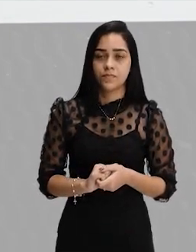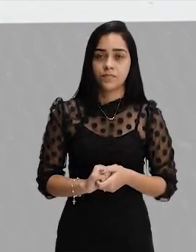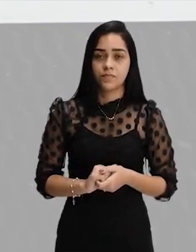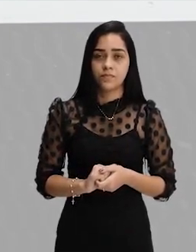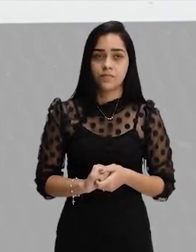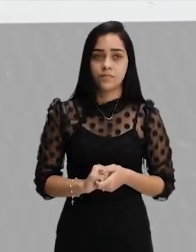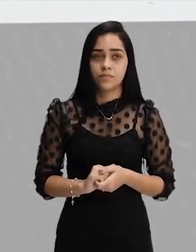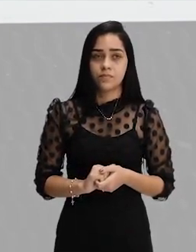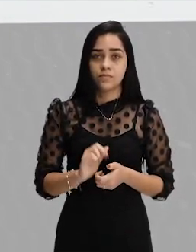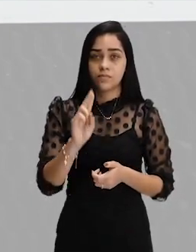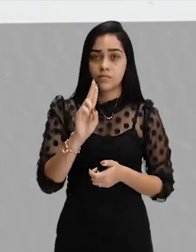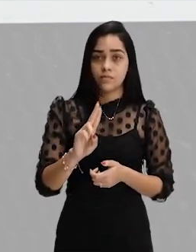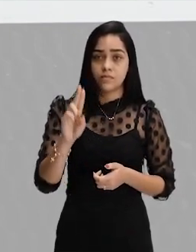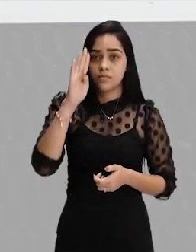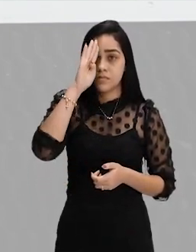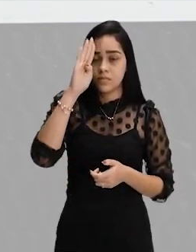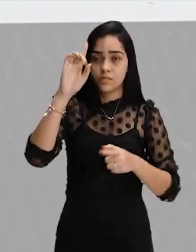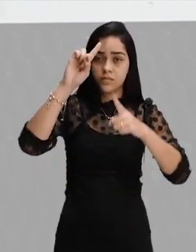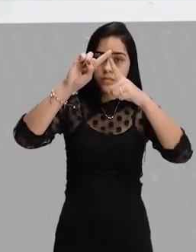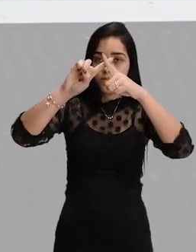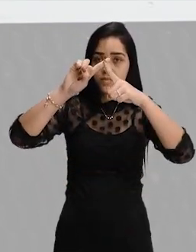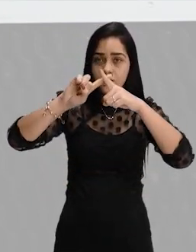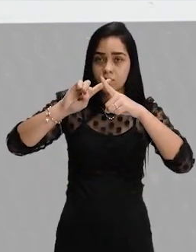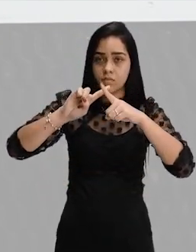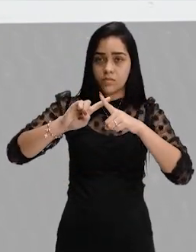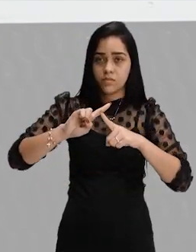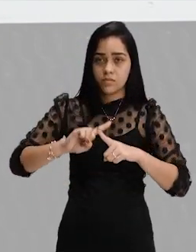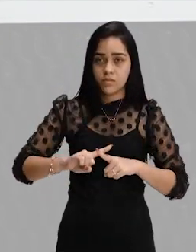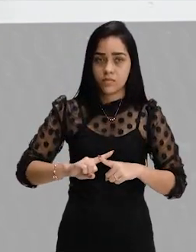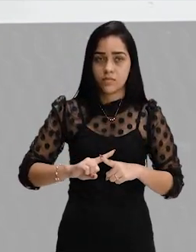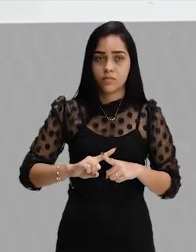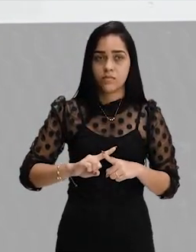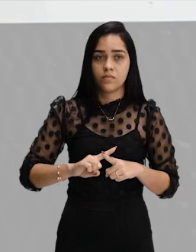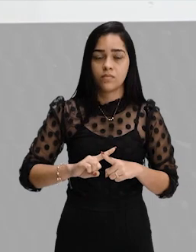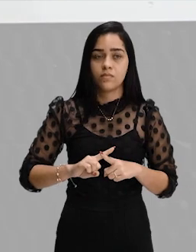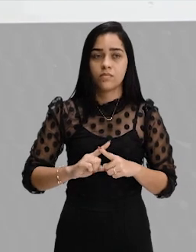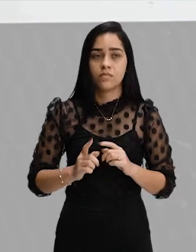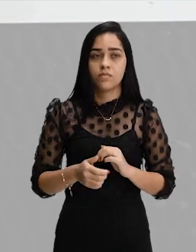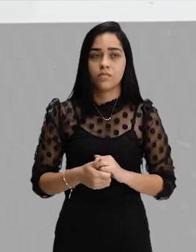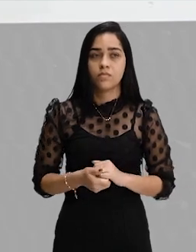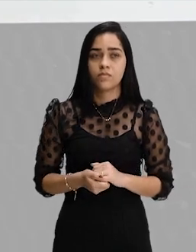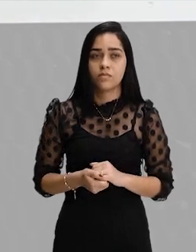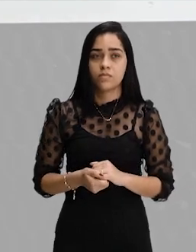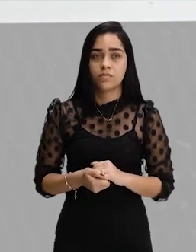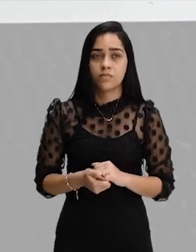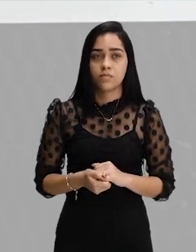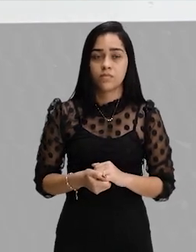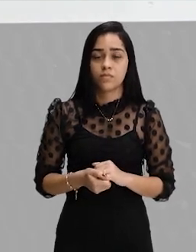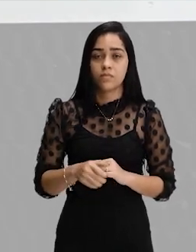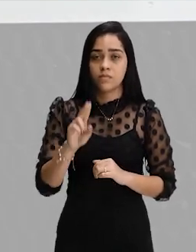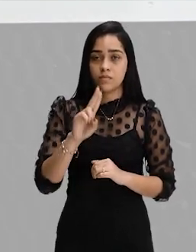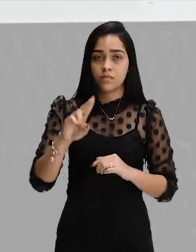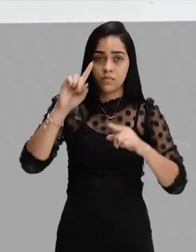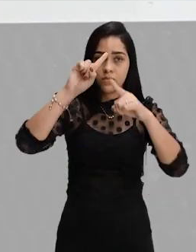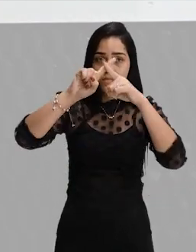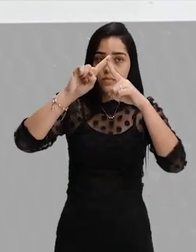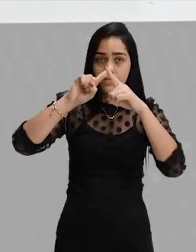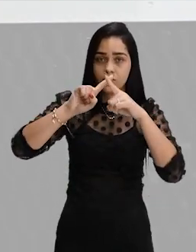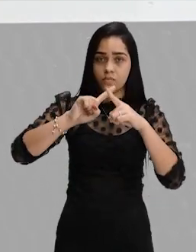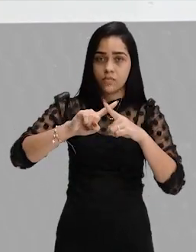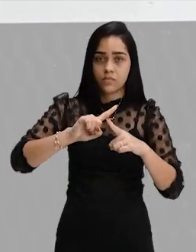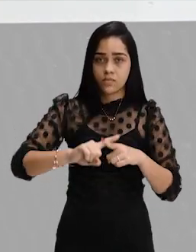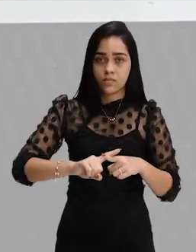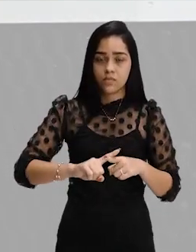Certo? Uso o princípio multiplicativo aqui. Deixa eu só apagar para mim ter mais espaço. Uso aqui o princípio multiplicativo.